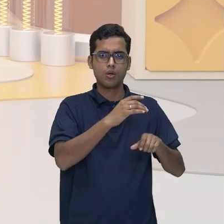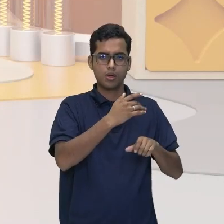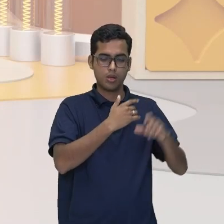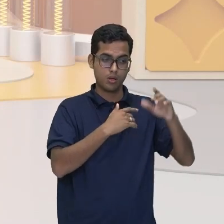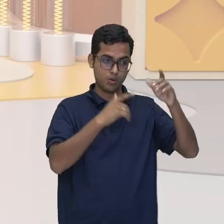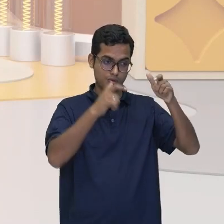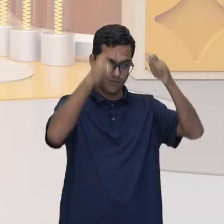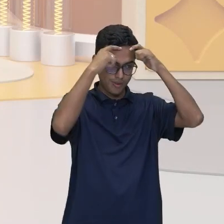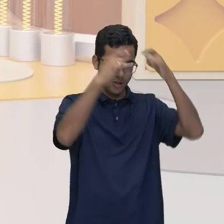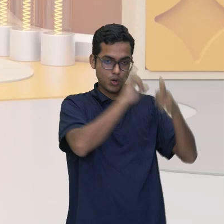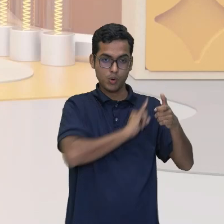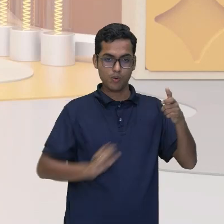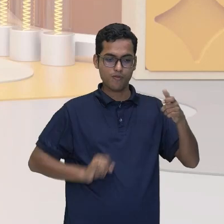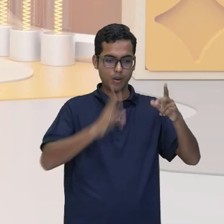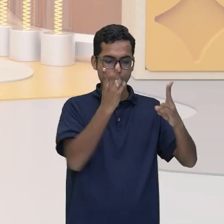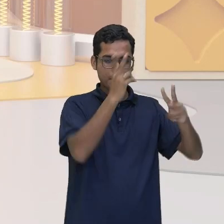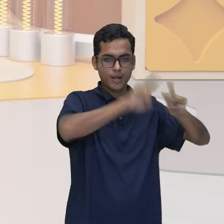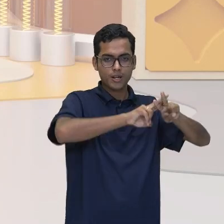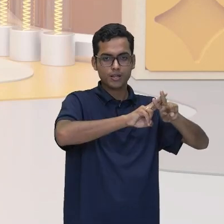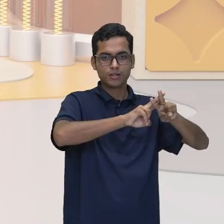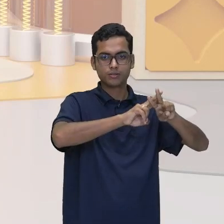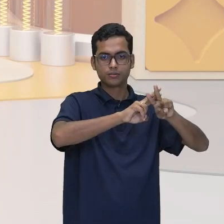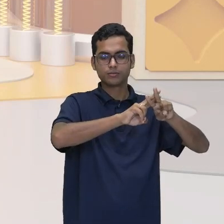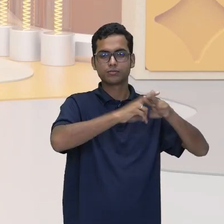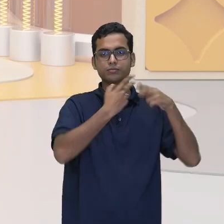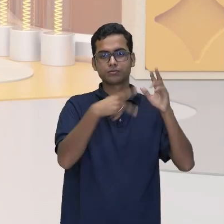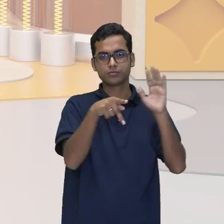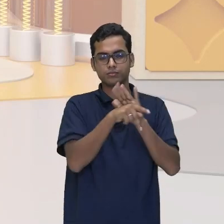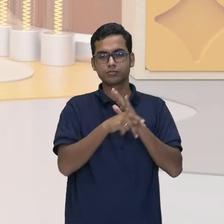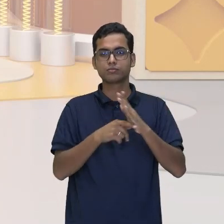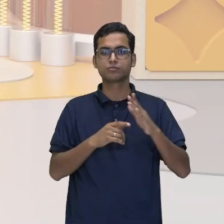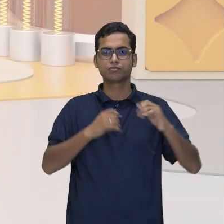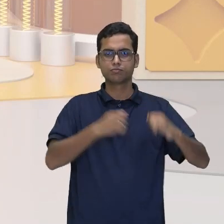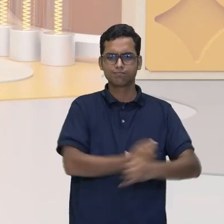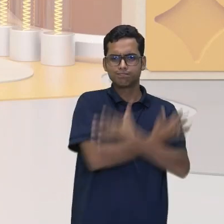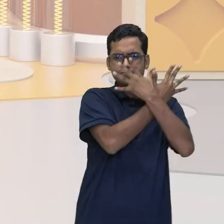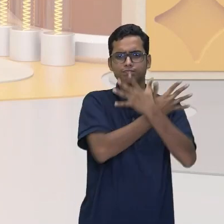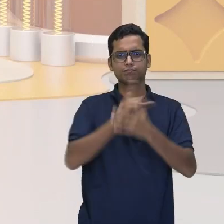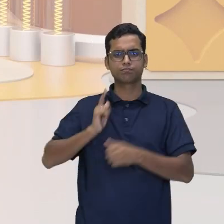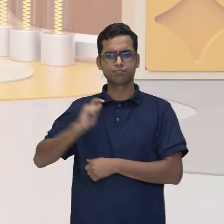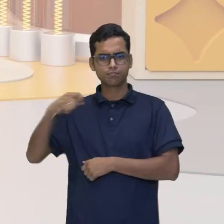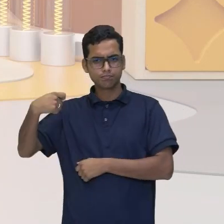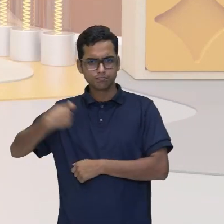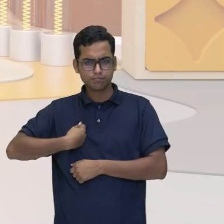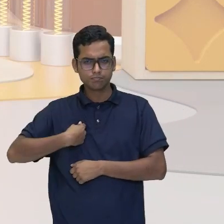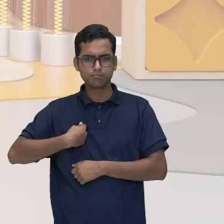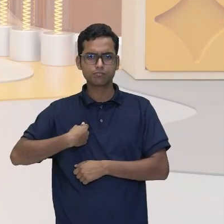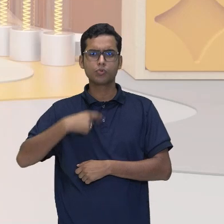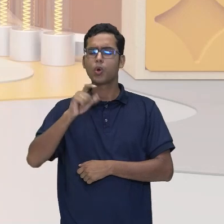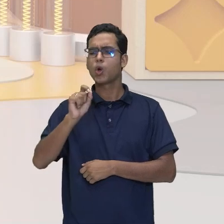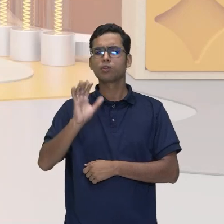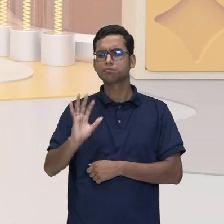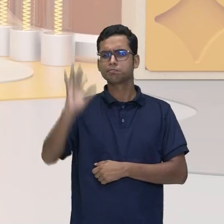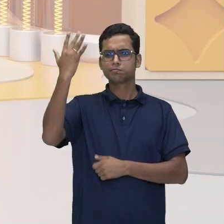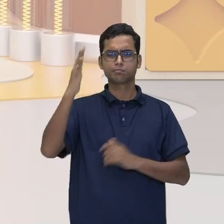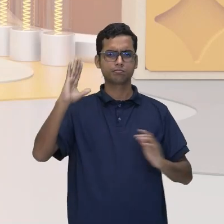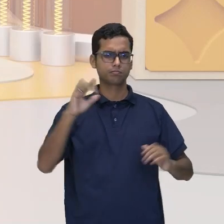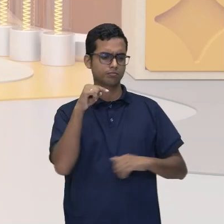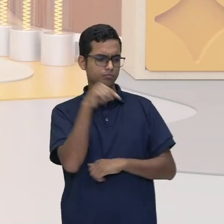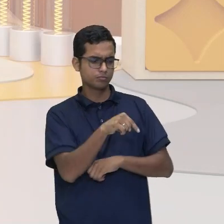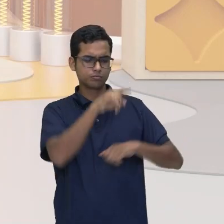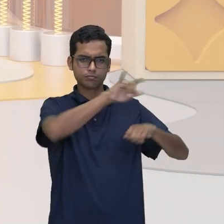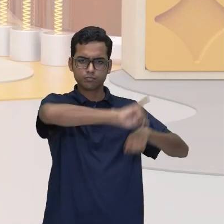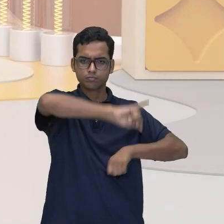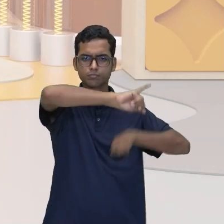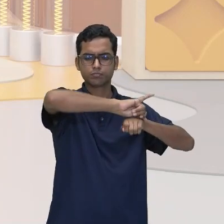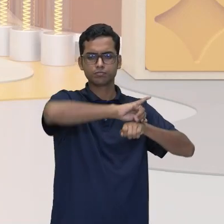de Veracruz. Nesse contexto, espanhóis e astecas se desentendem em Tenochtitlan. O que acontece nesse momento? Os